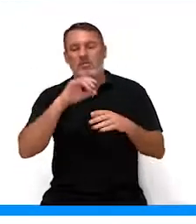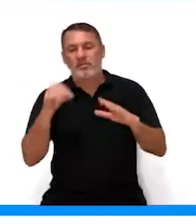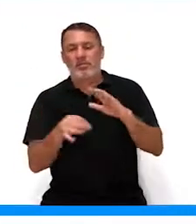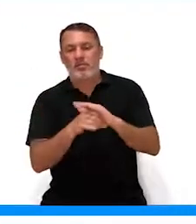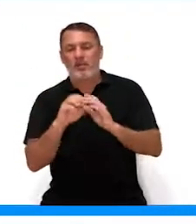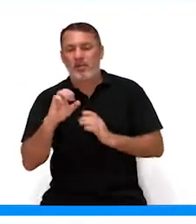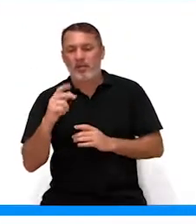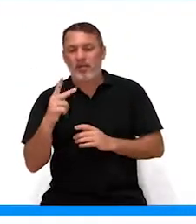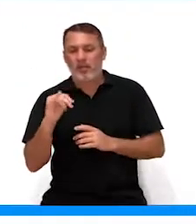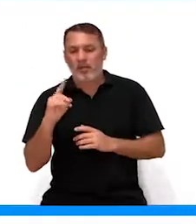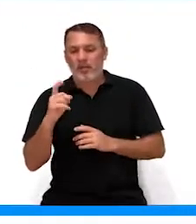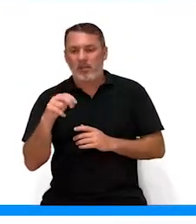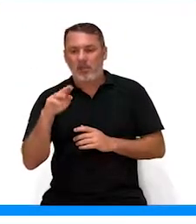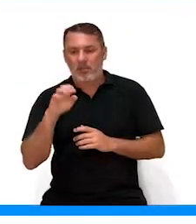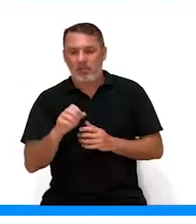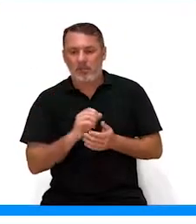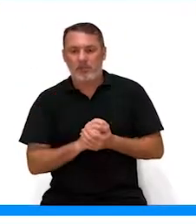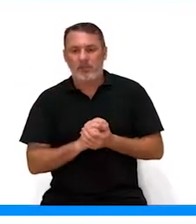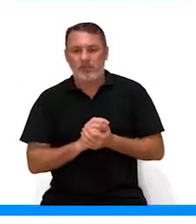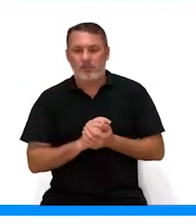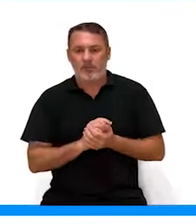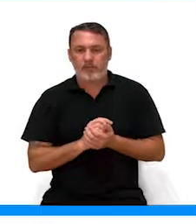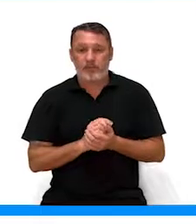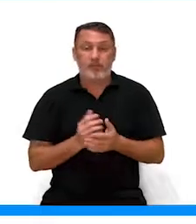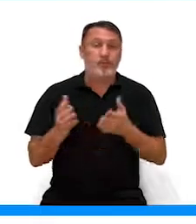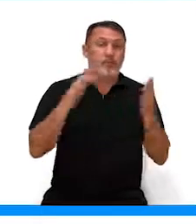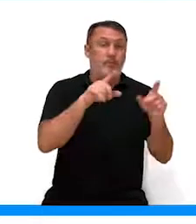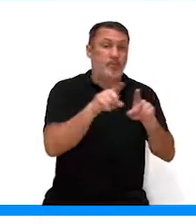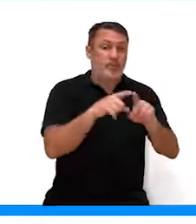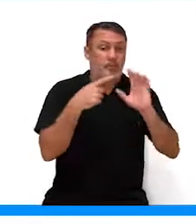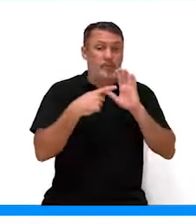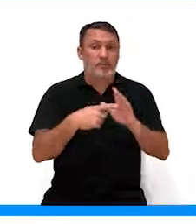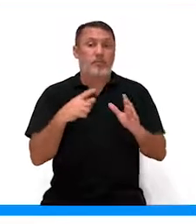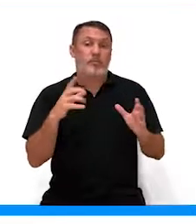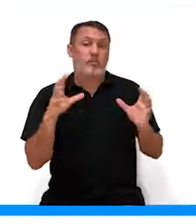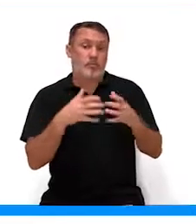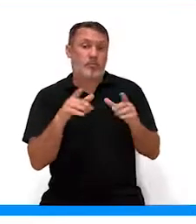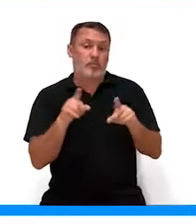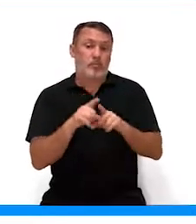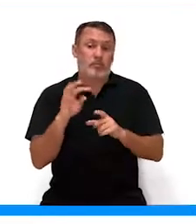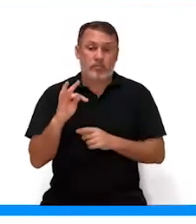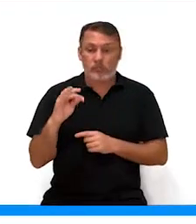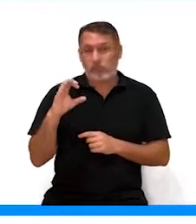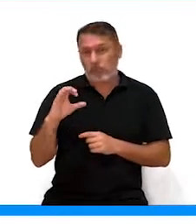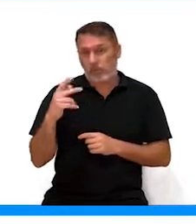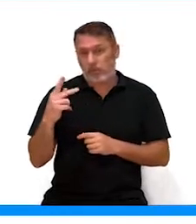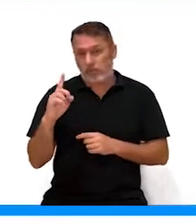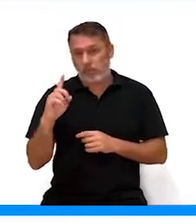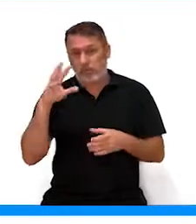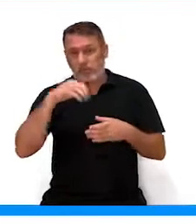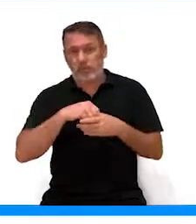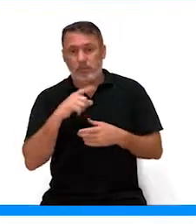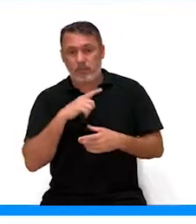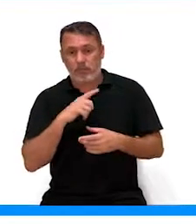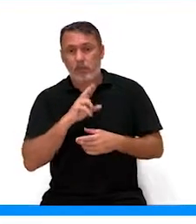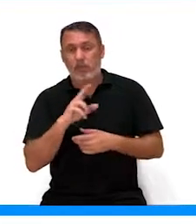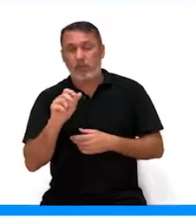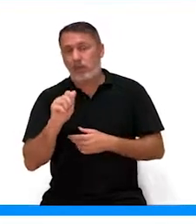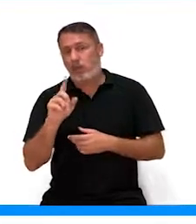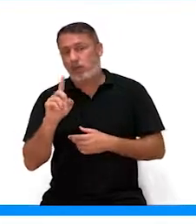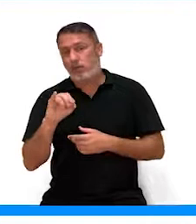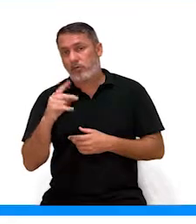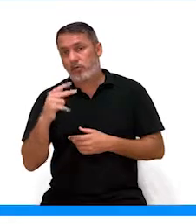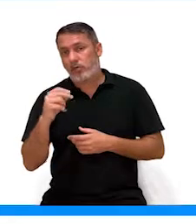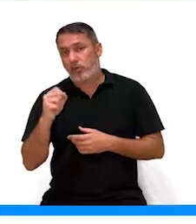aquele espaço vazio ali abaixo da epiderme. E nós apresentamos, como tecido